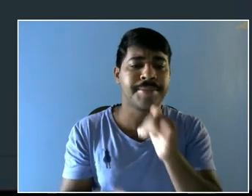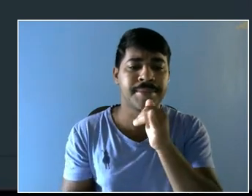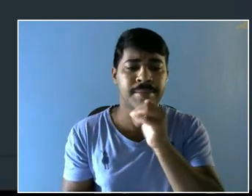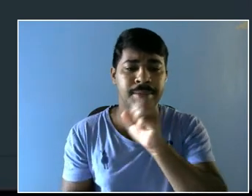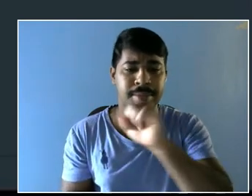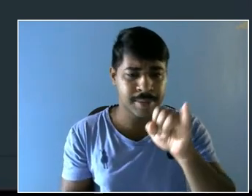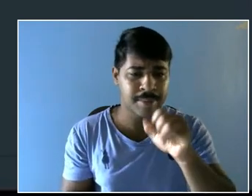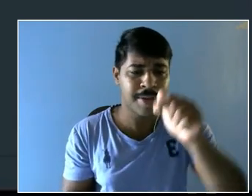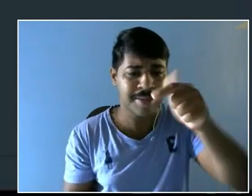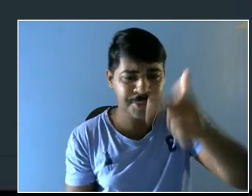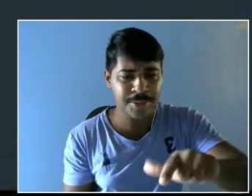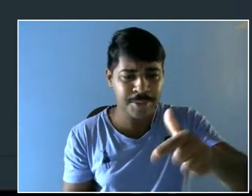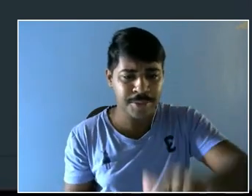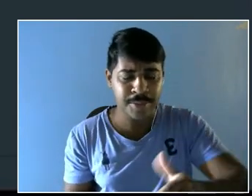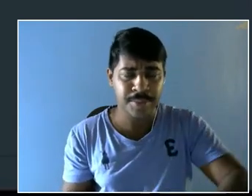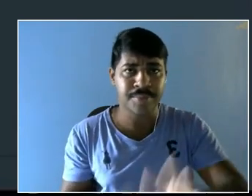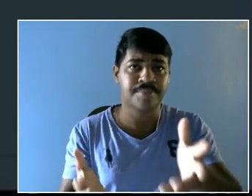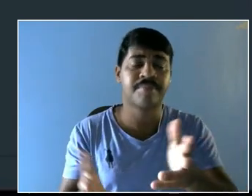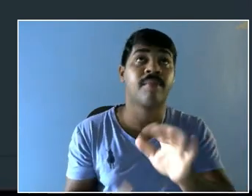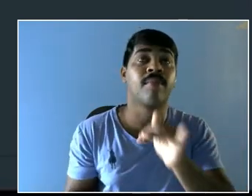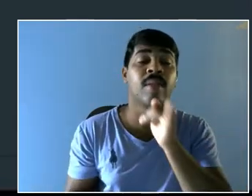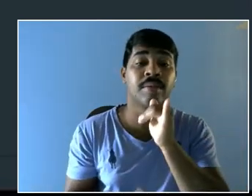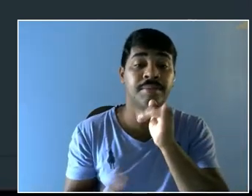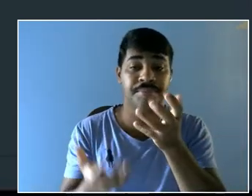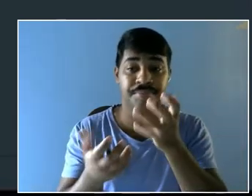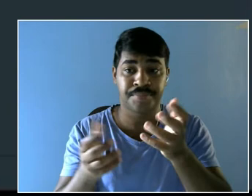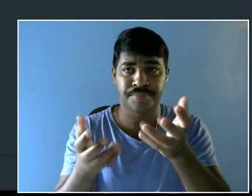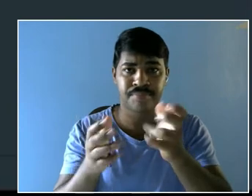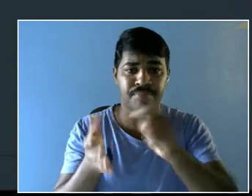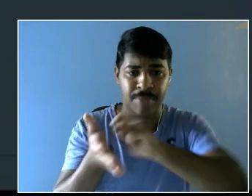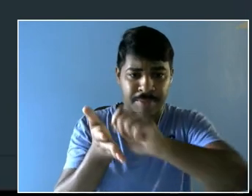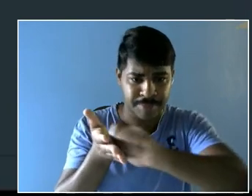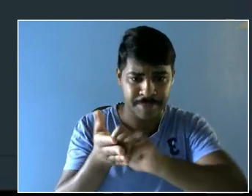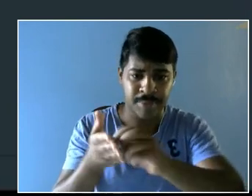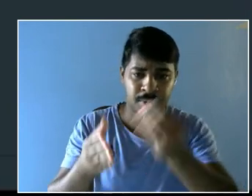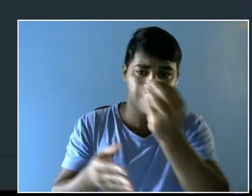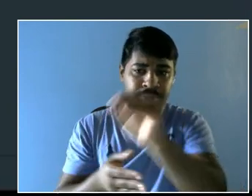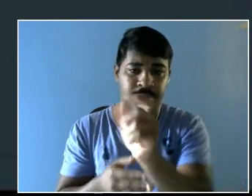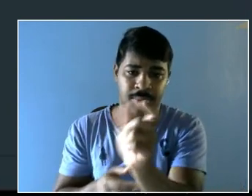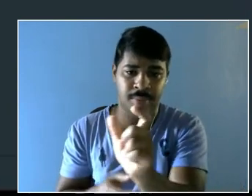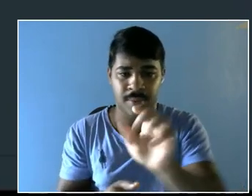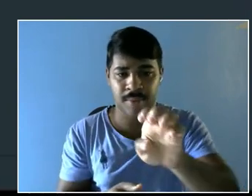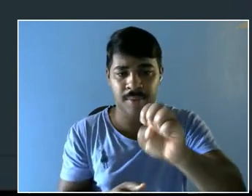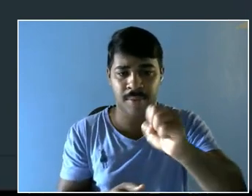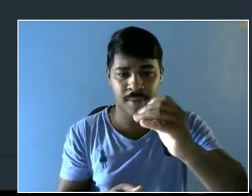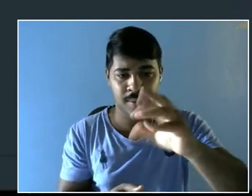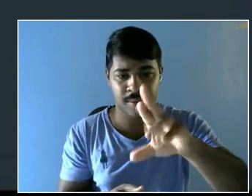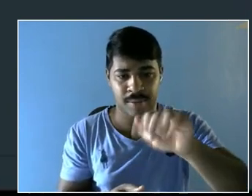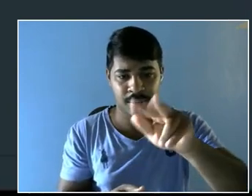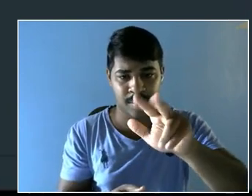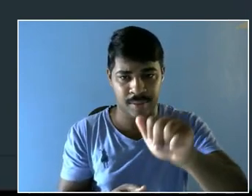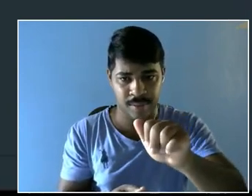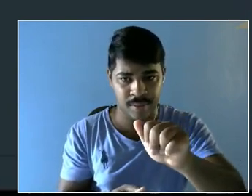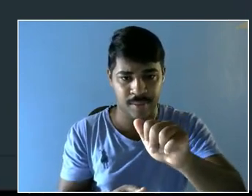Então, você tem, por exemplo, assim, digamos que você quer escrever uma coisa na tela. Então, você usa lá, escreva, oi,